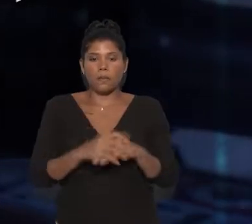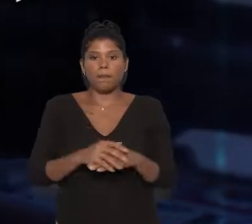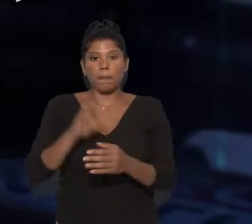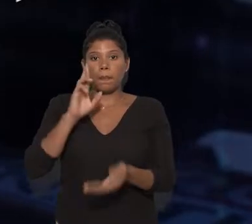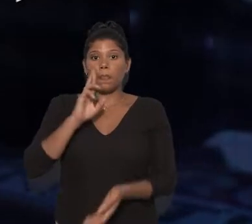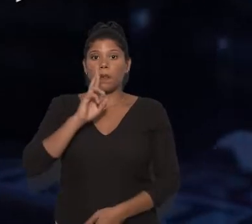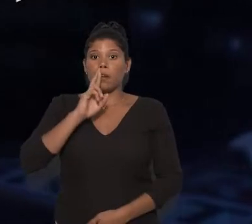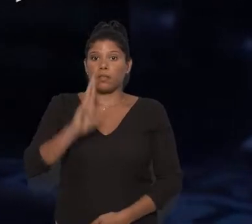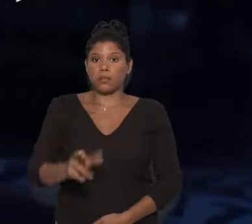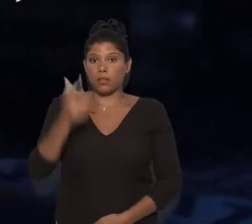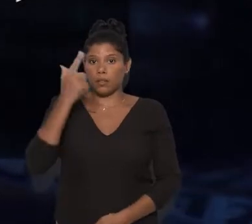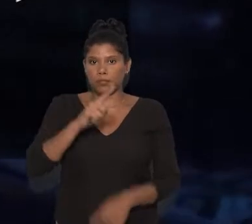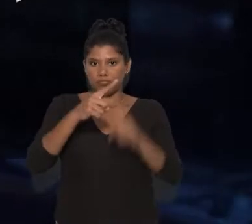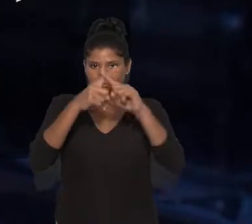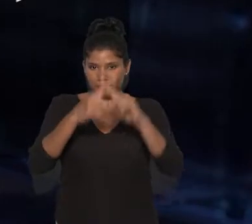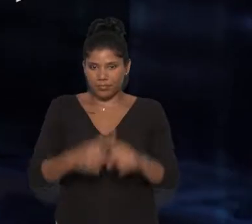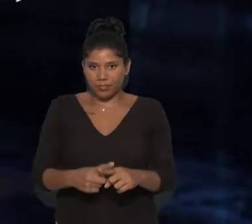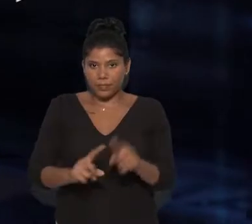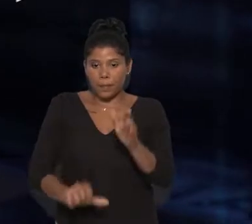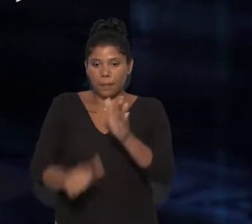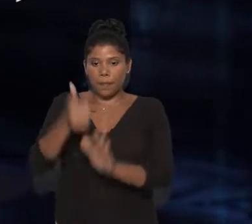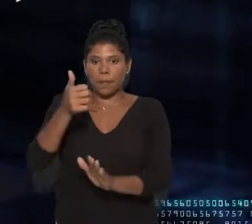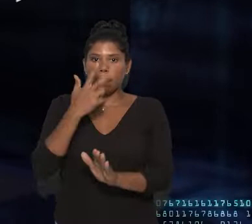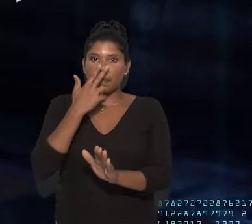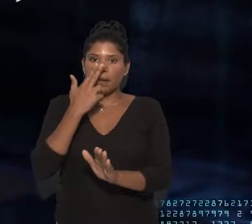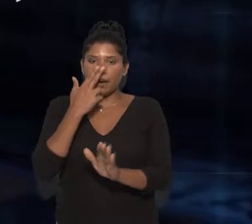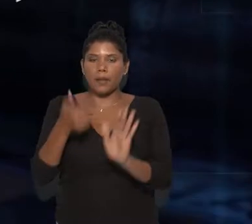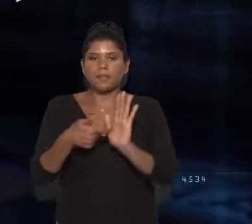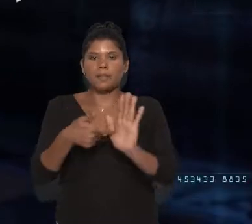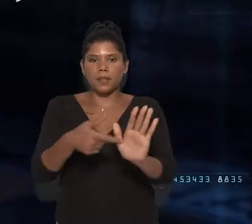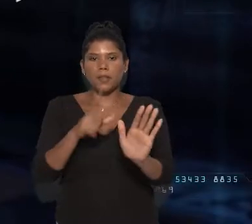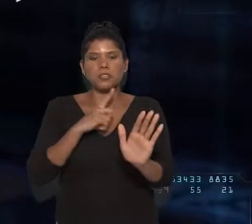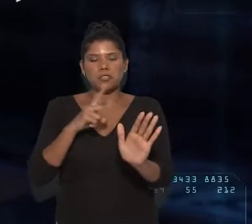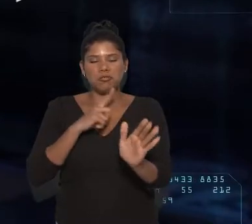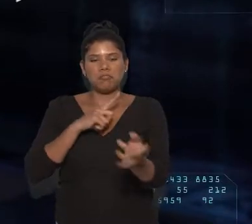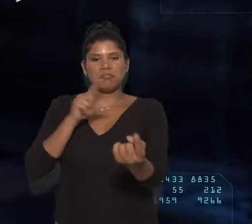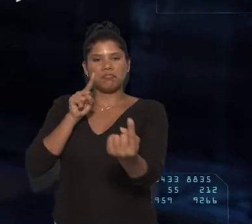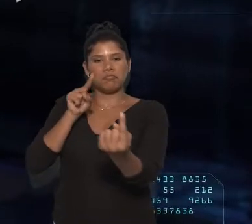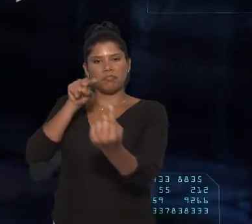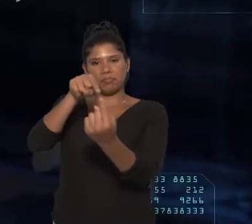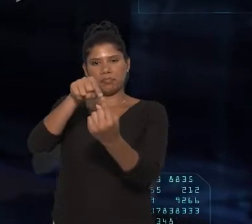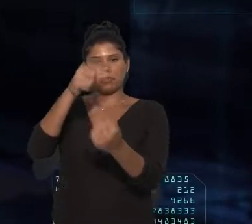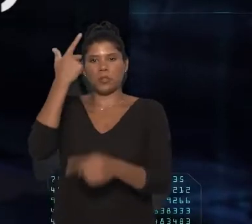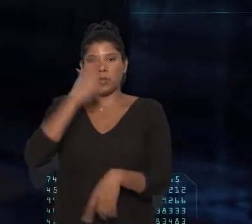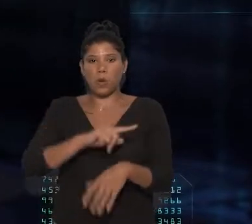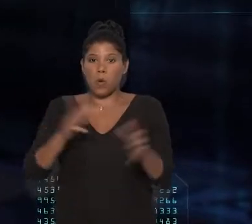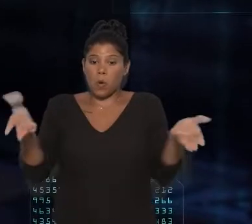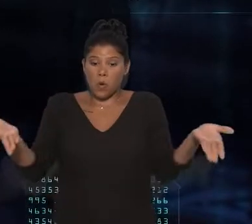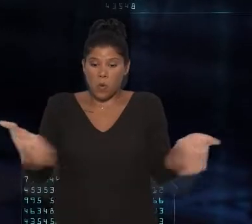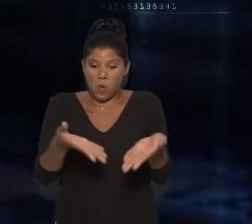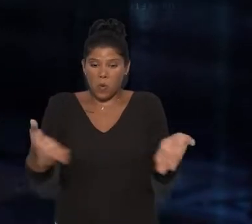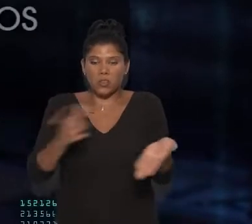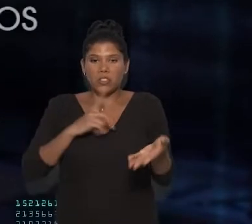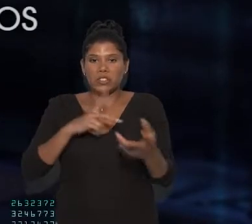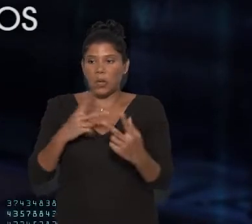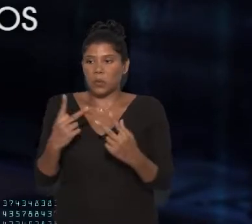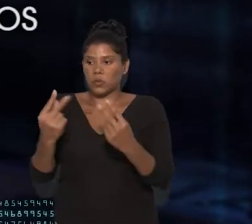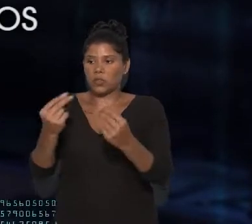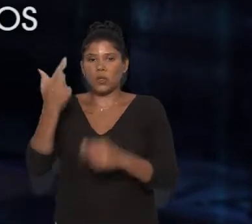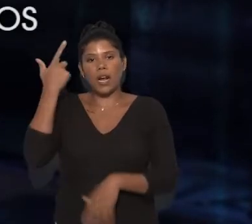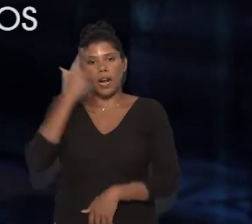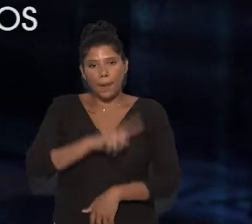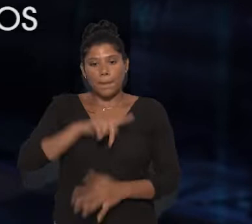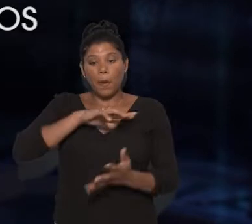sua primeira competição ratificam sua vocação para acertar o alvo. E hoje ostenta o título de